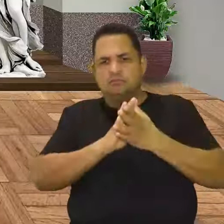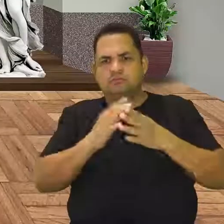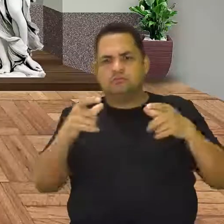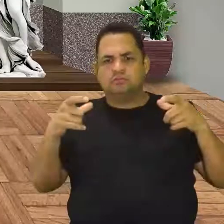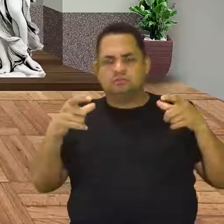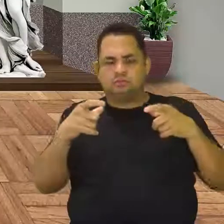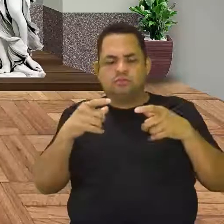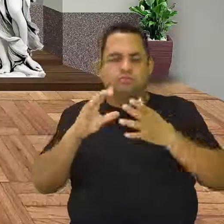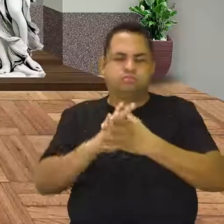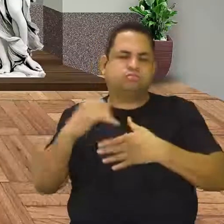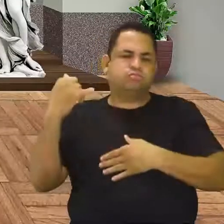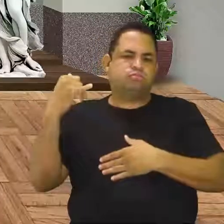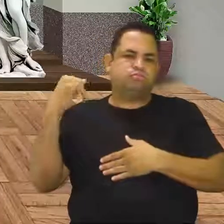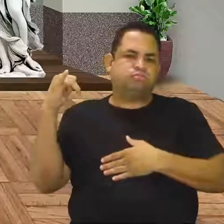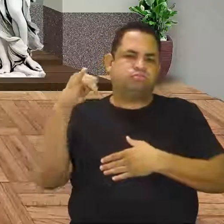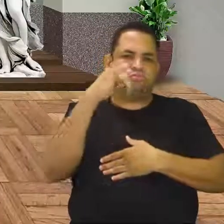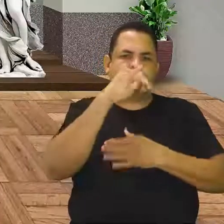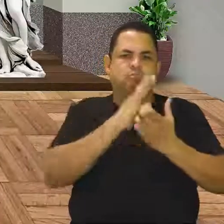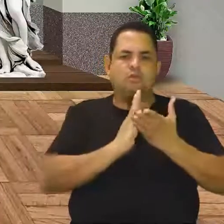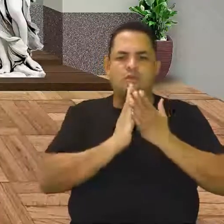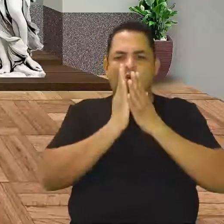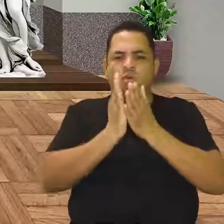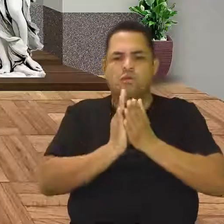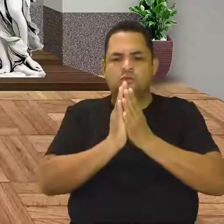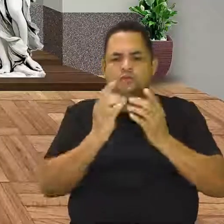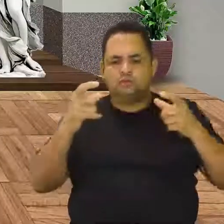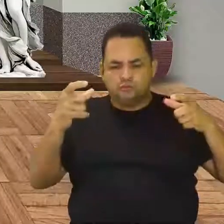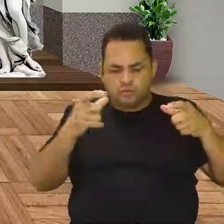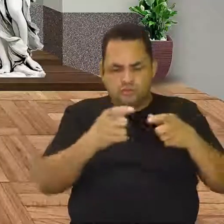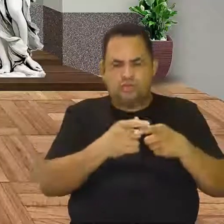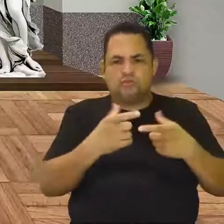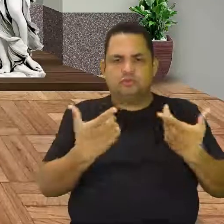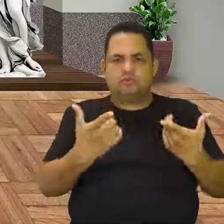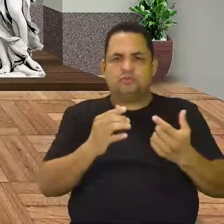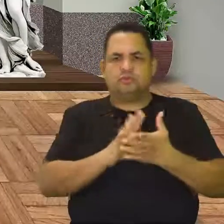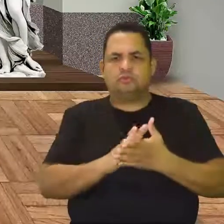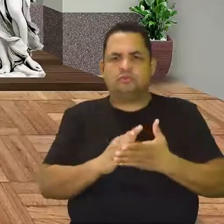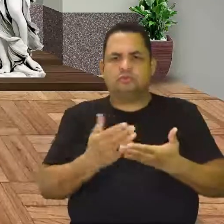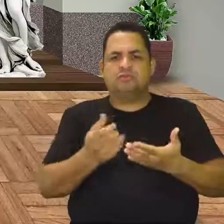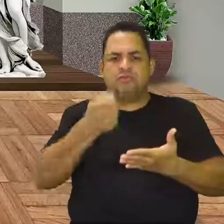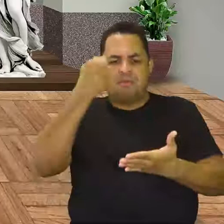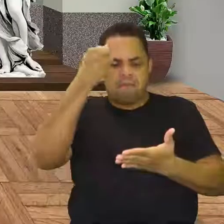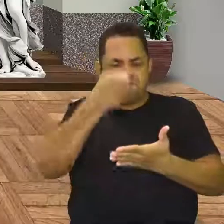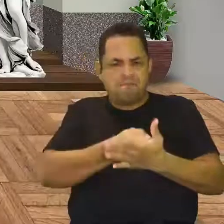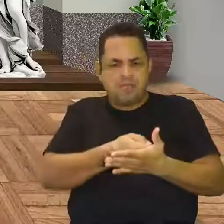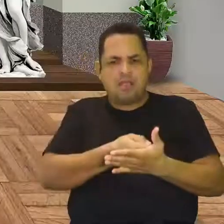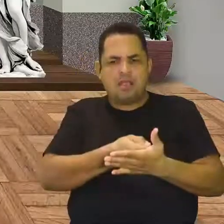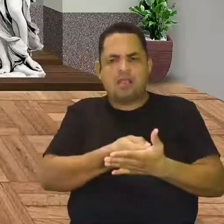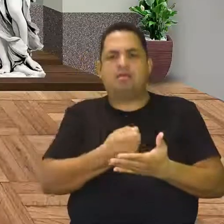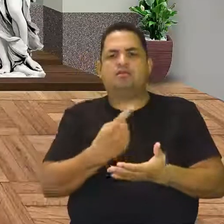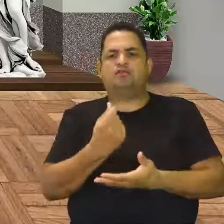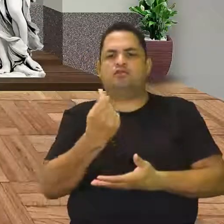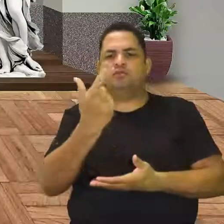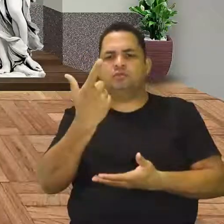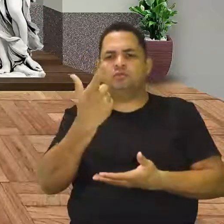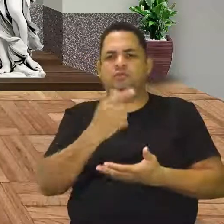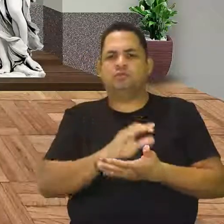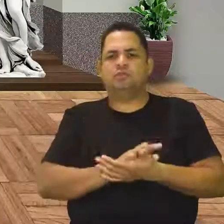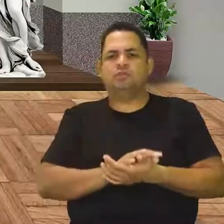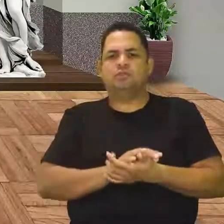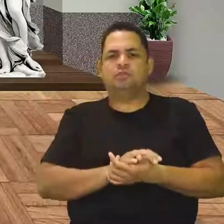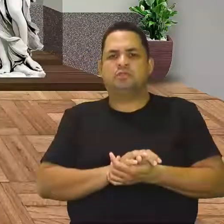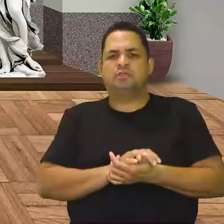de avião, toda a frota de navios, tudo. E vão aplicar uma multa na Alemanha. A